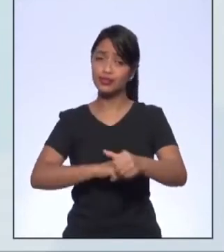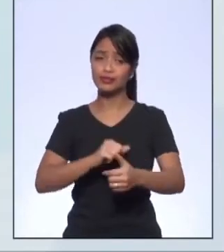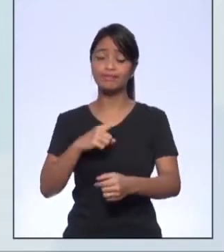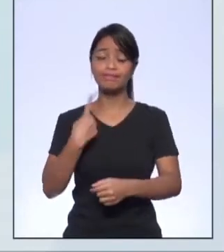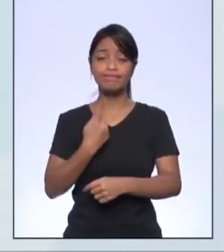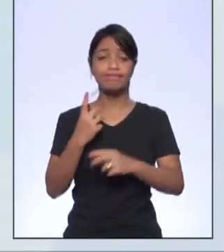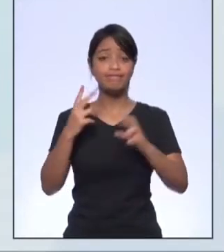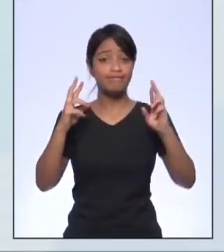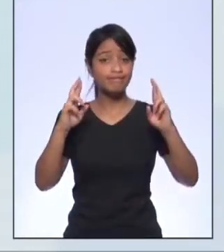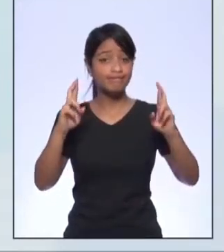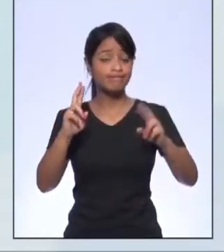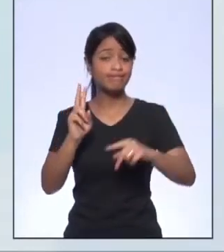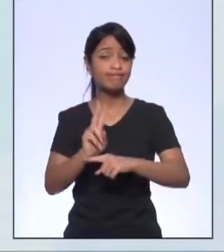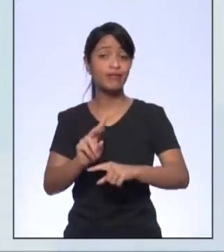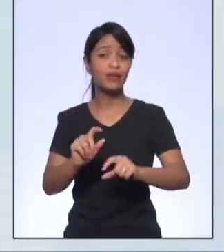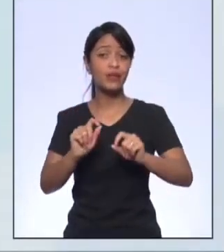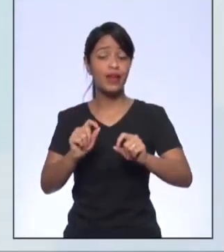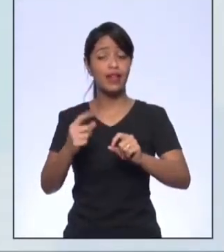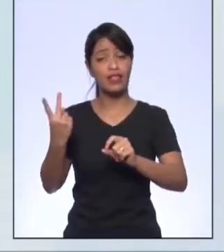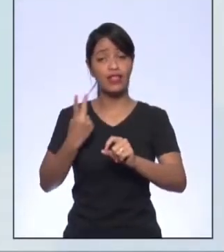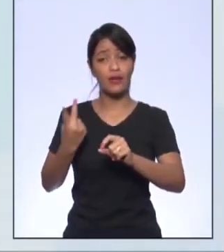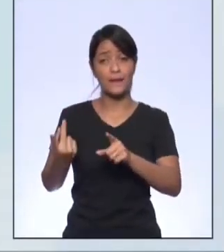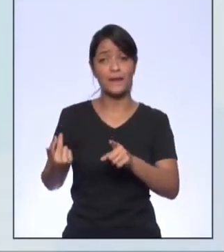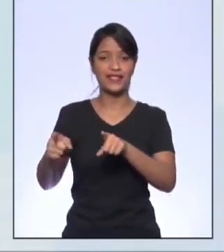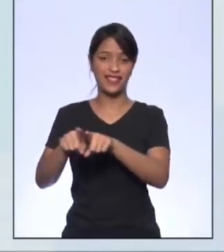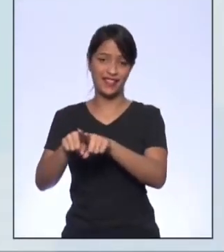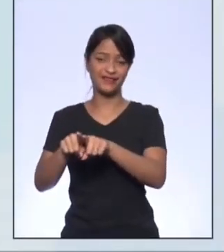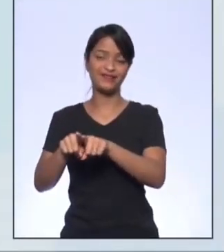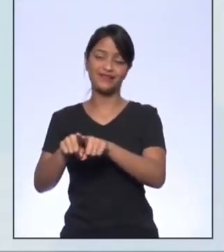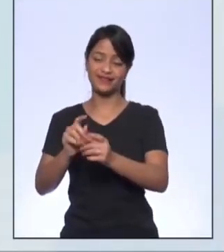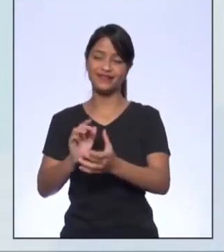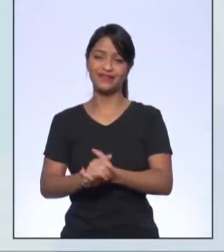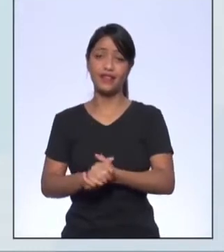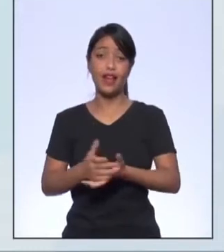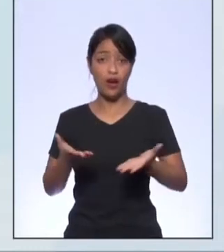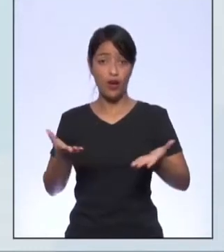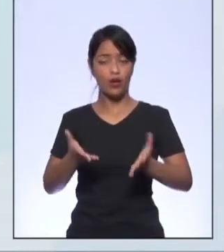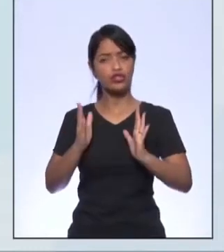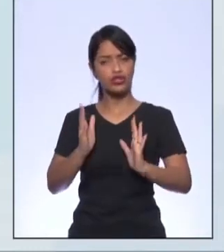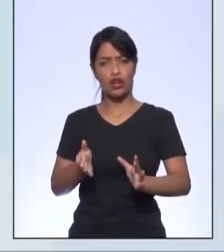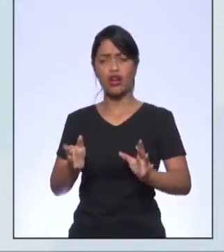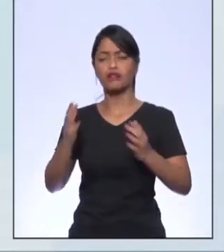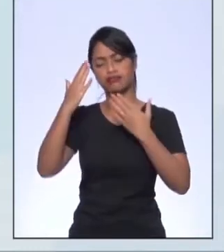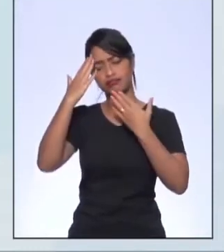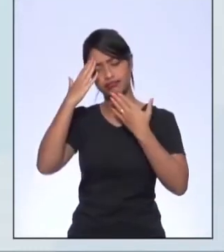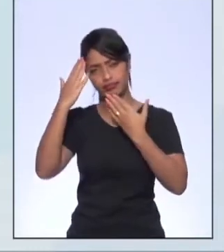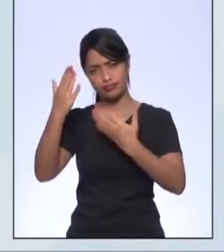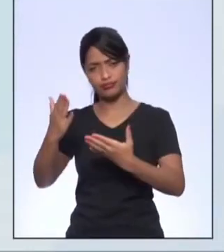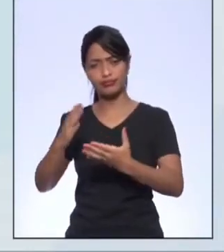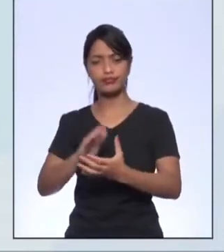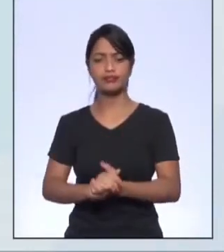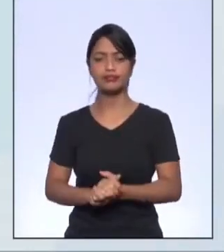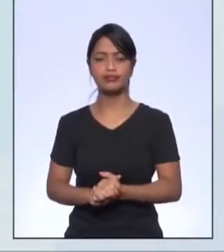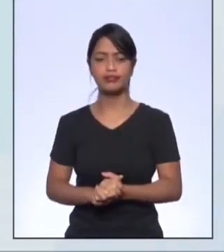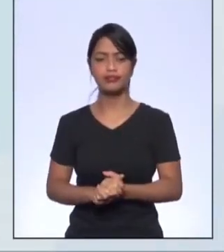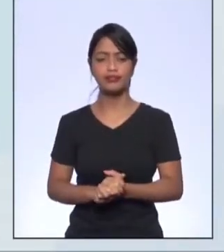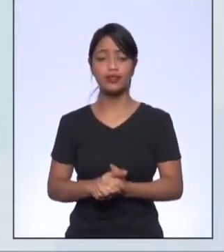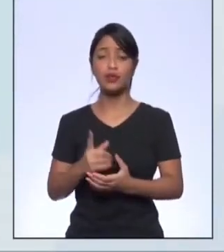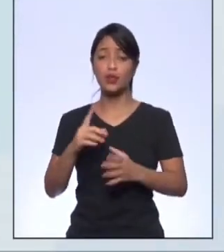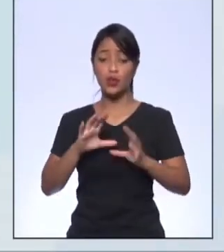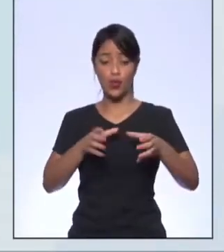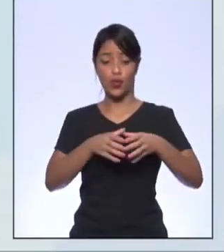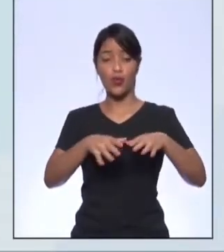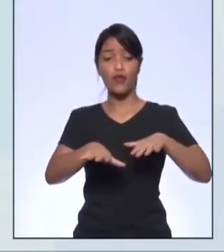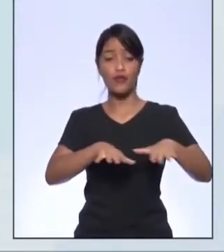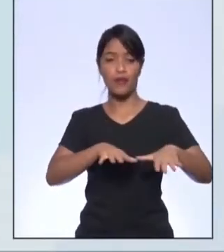expectativa de sermos parceiros nesta causa, desde já, agradecemos. atenciosamente, movimento